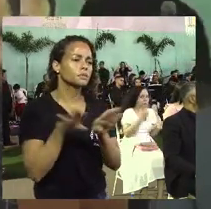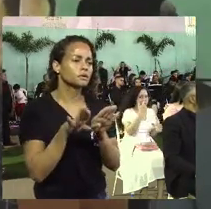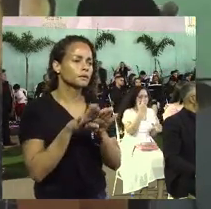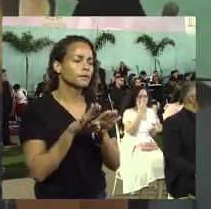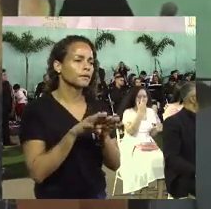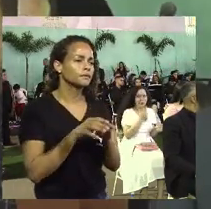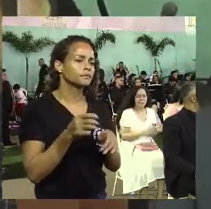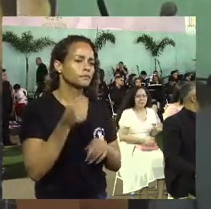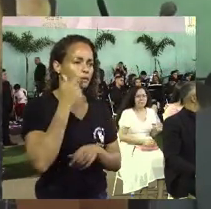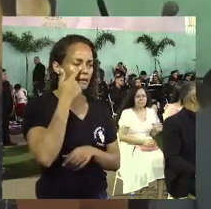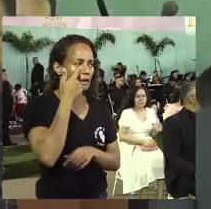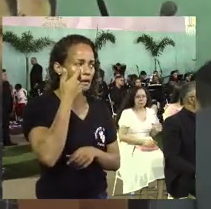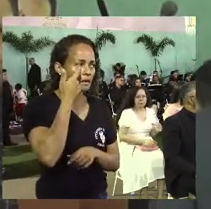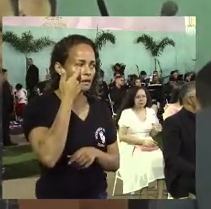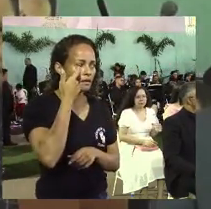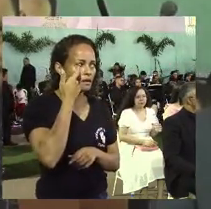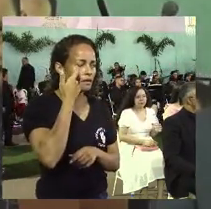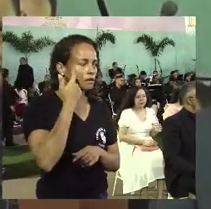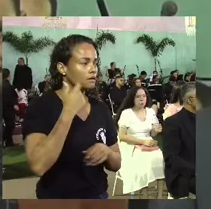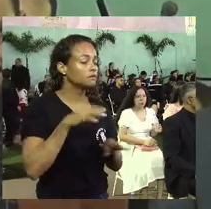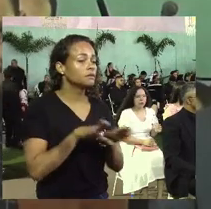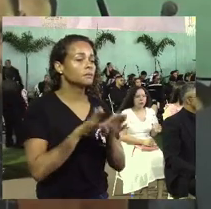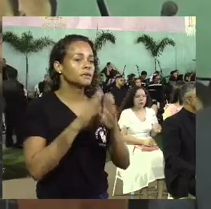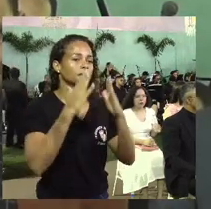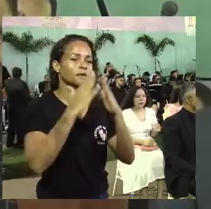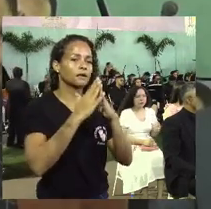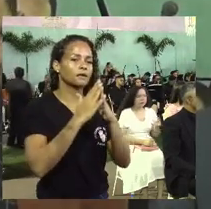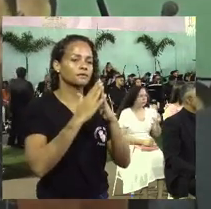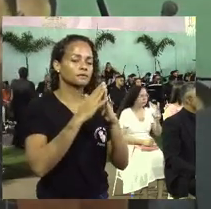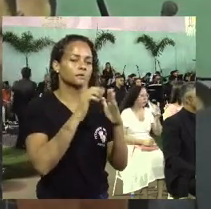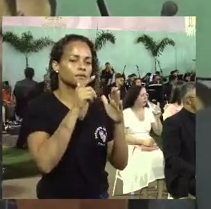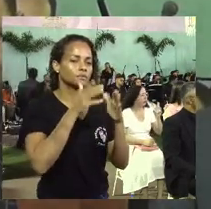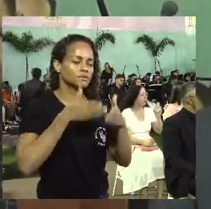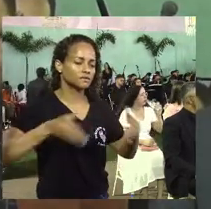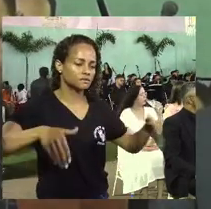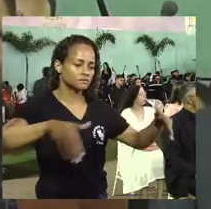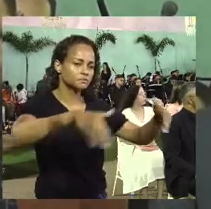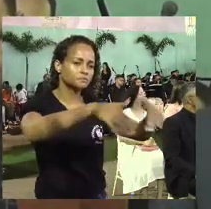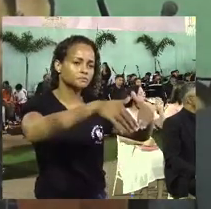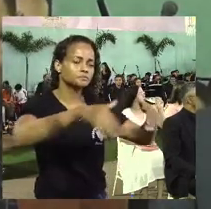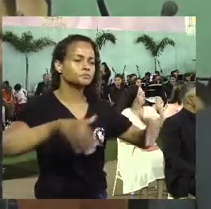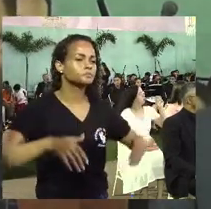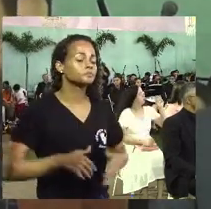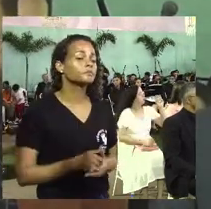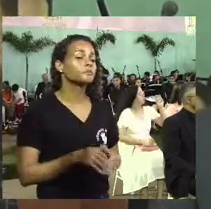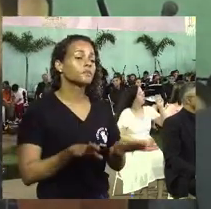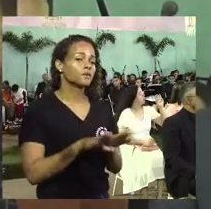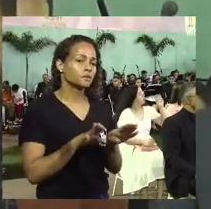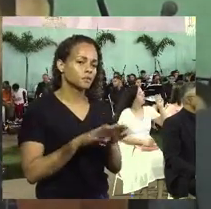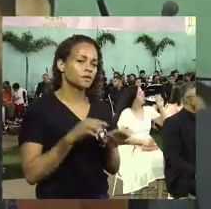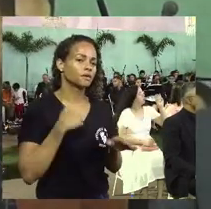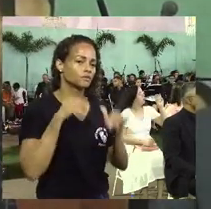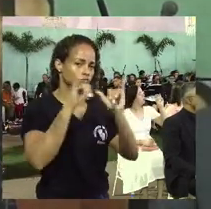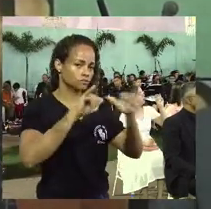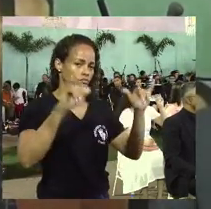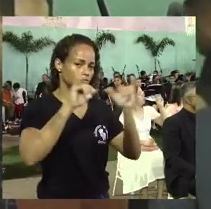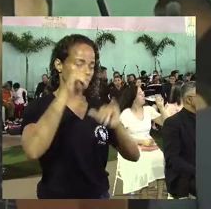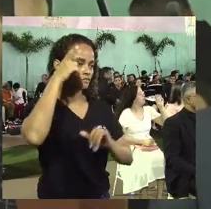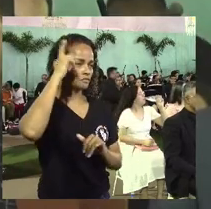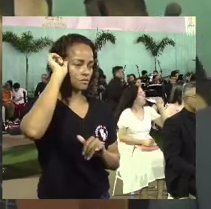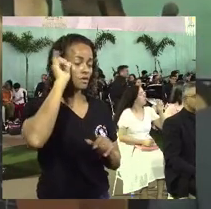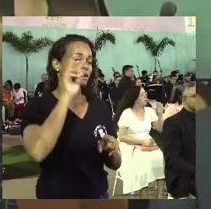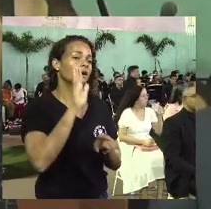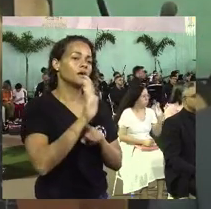book Burger e Casa das piscinas todos esses irmãos mais os que eu já citei ontem ajudaram